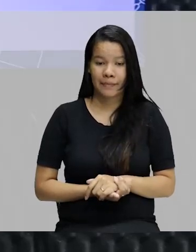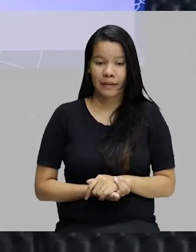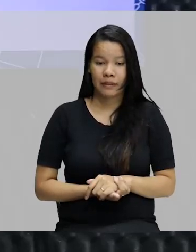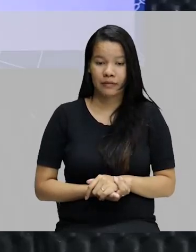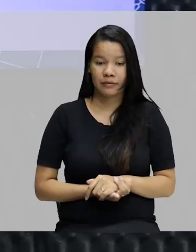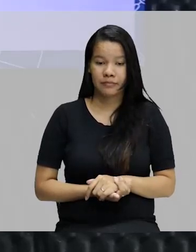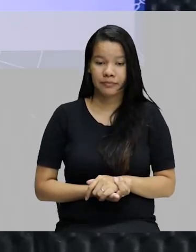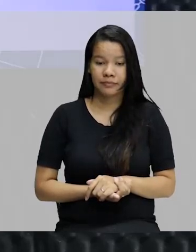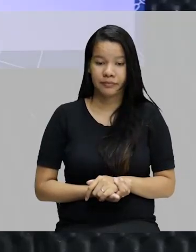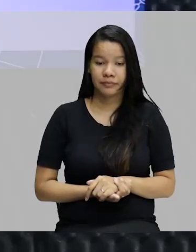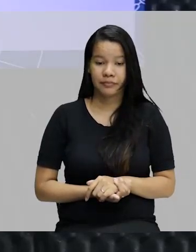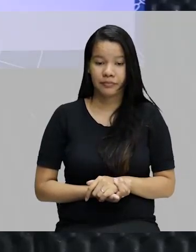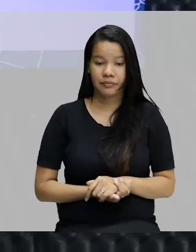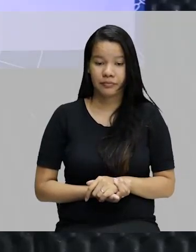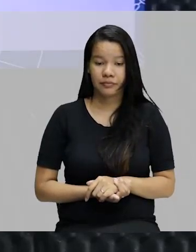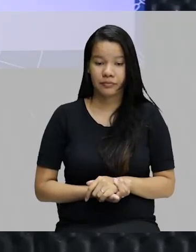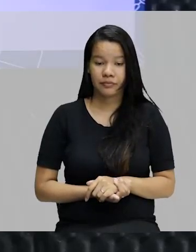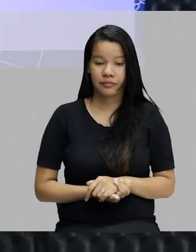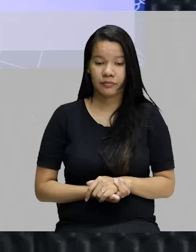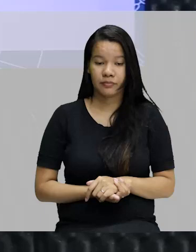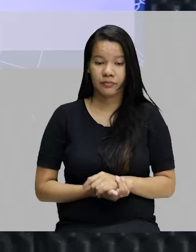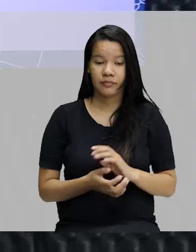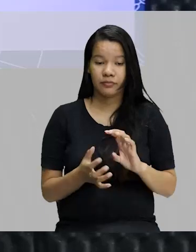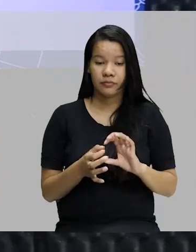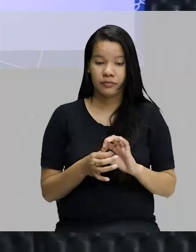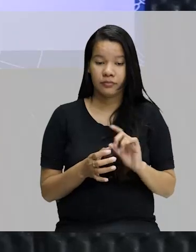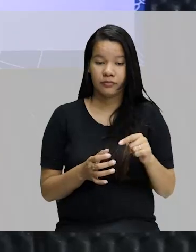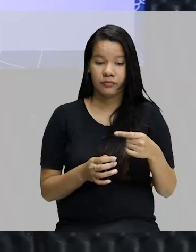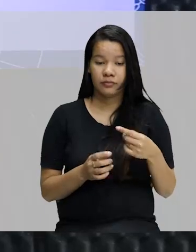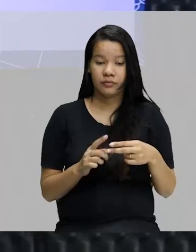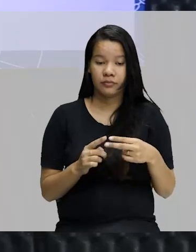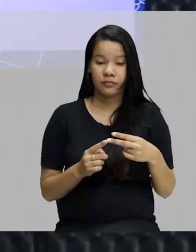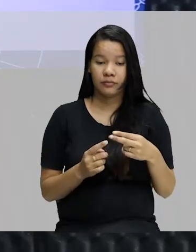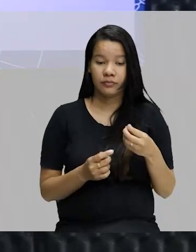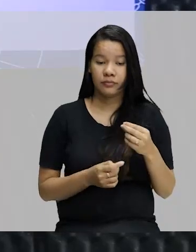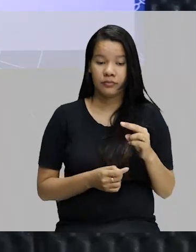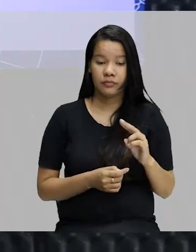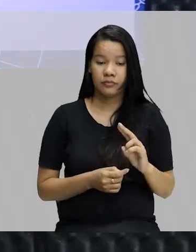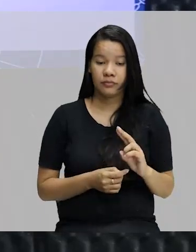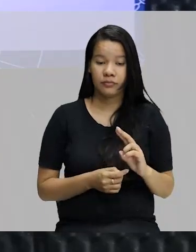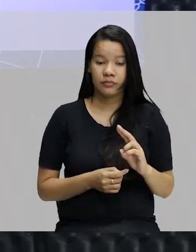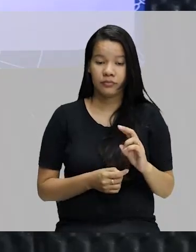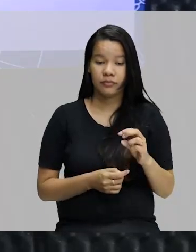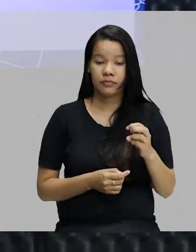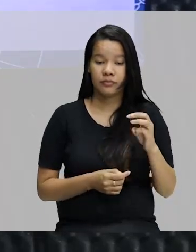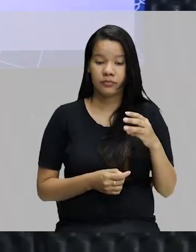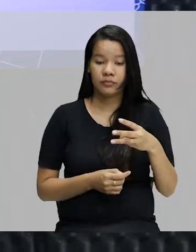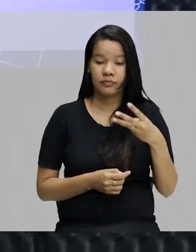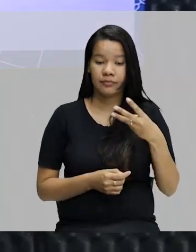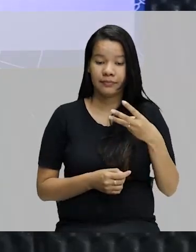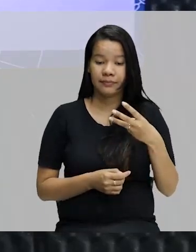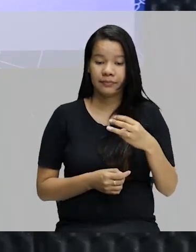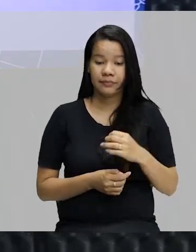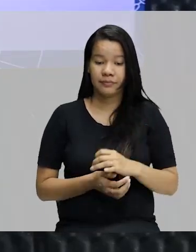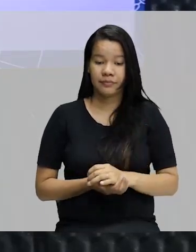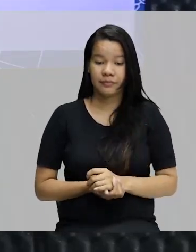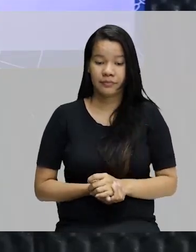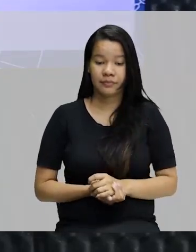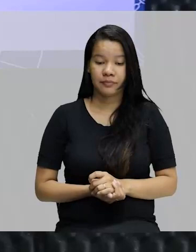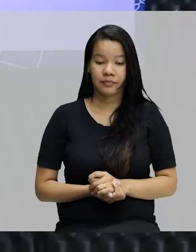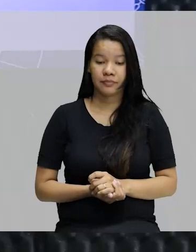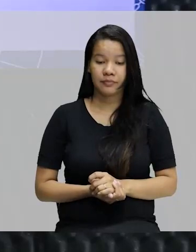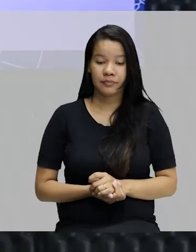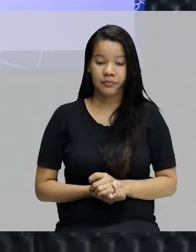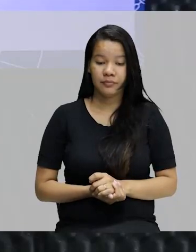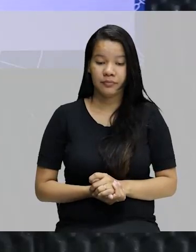um carbono secundário, ligado a outros dois. Um álcool terciário, quando o carbono